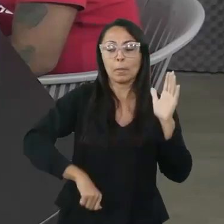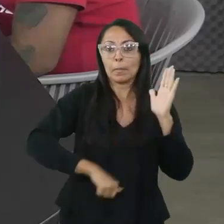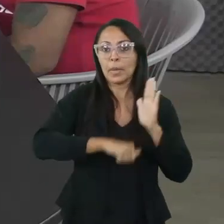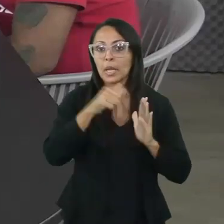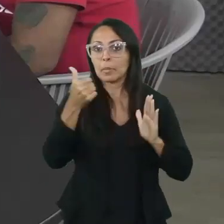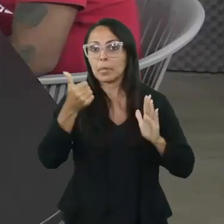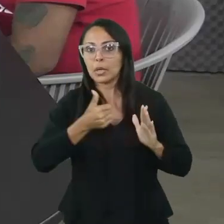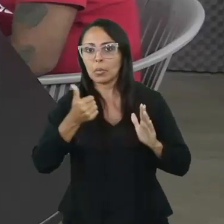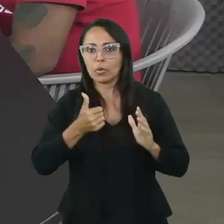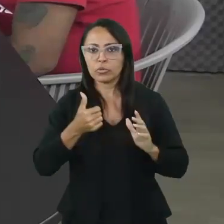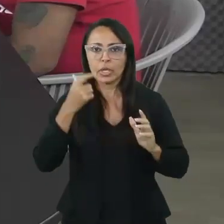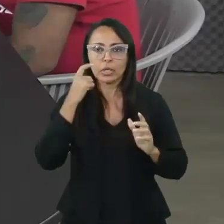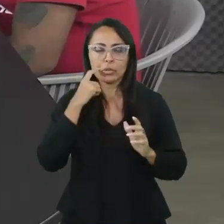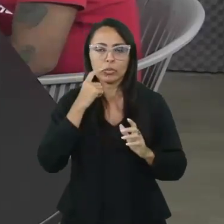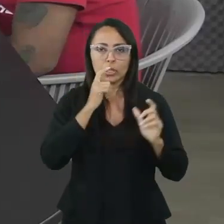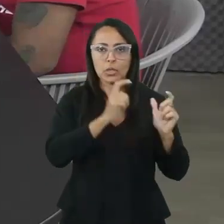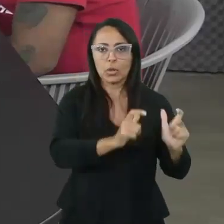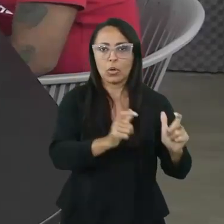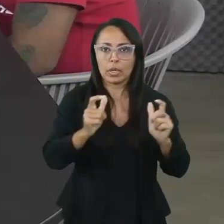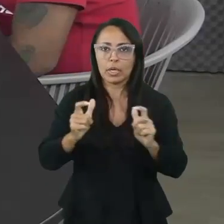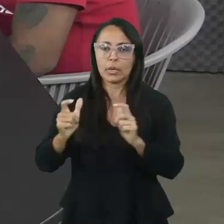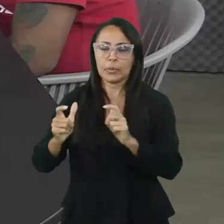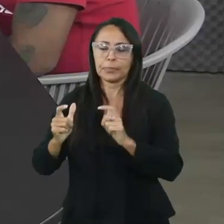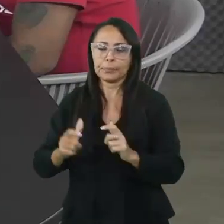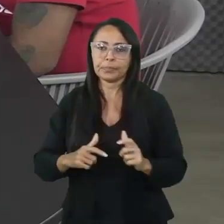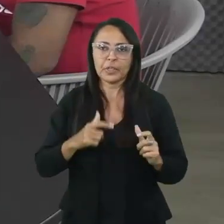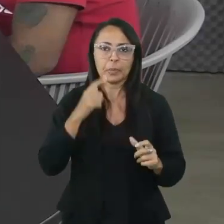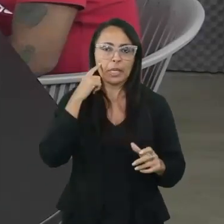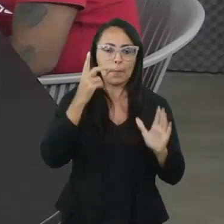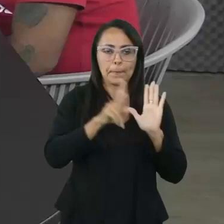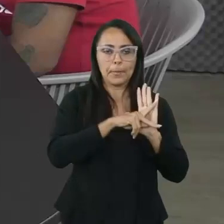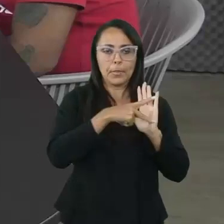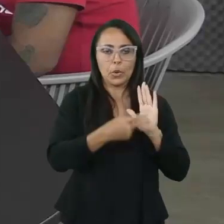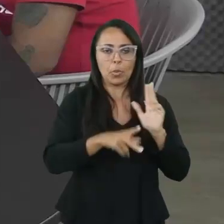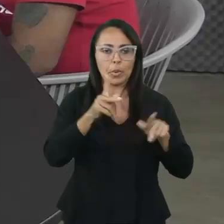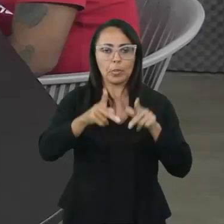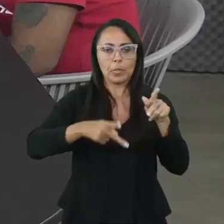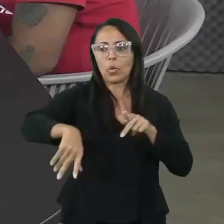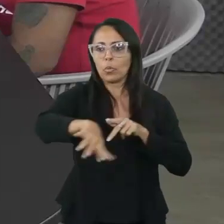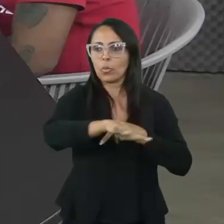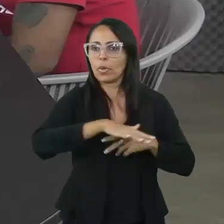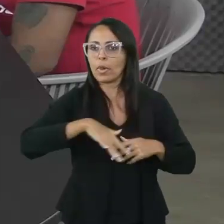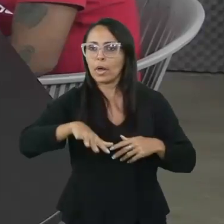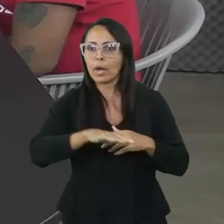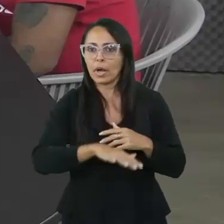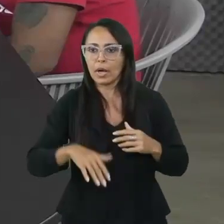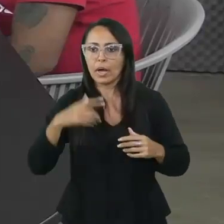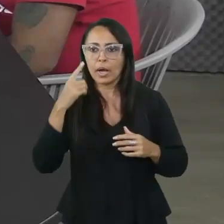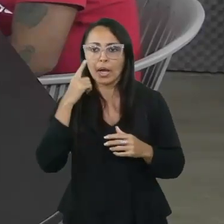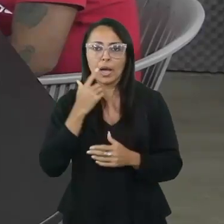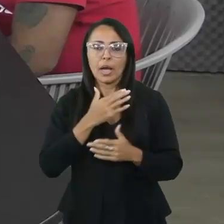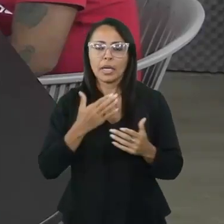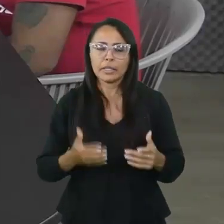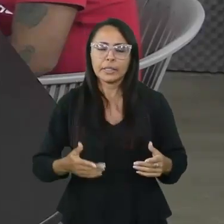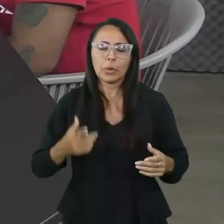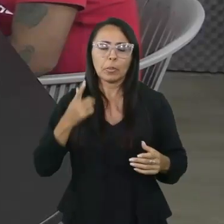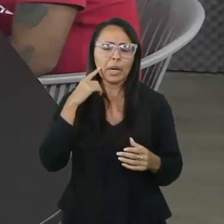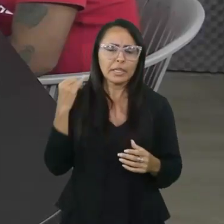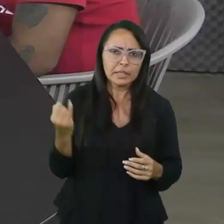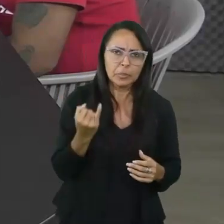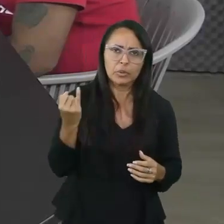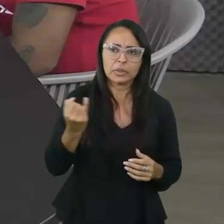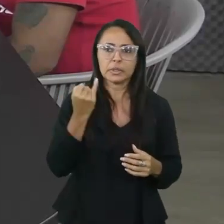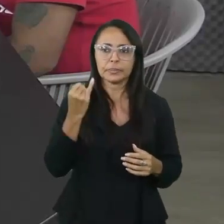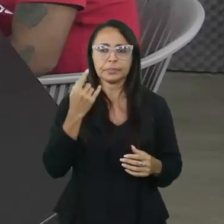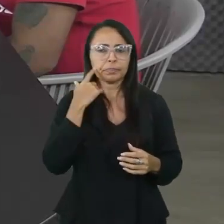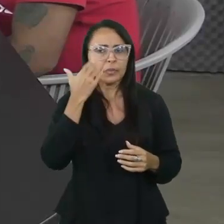projeto de habitação feito pela própria população. Então, um projeto popular. Tudo isso tem lá na Brasília. É um bairro extremamente interessante. Eu